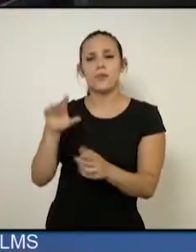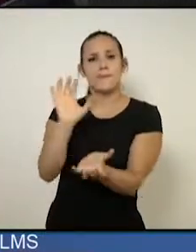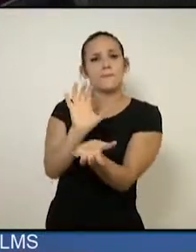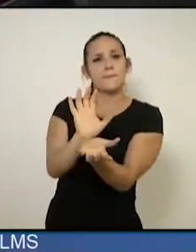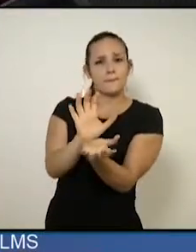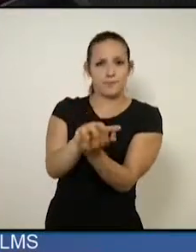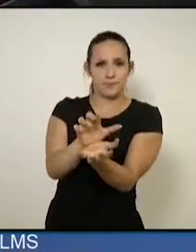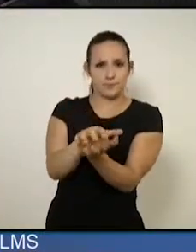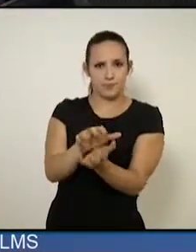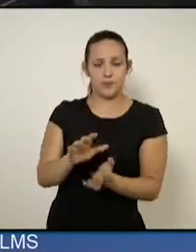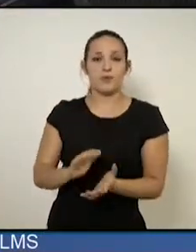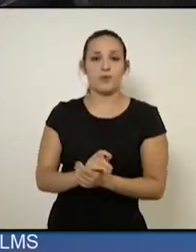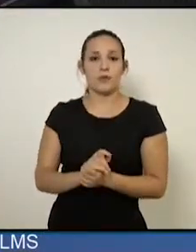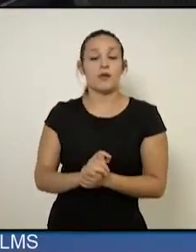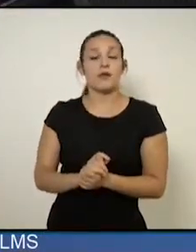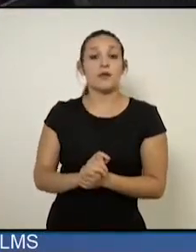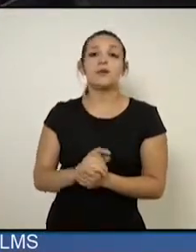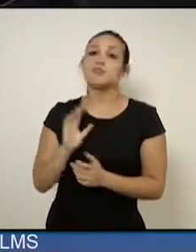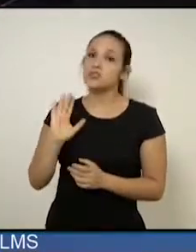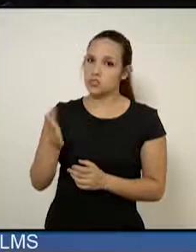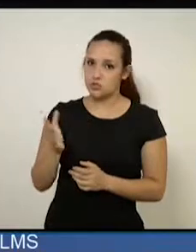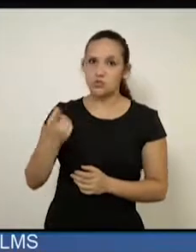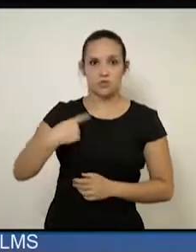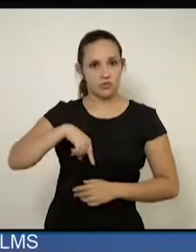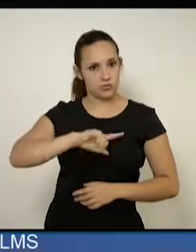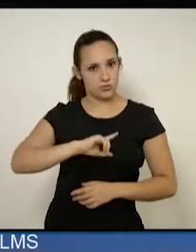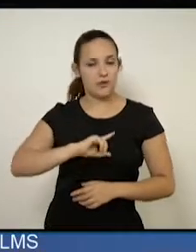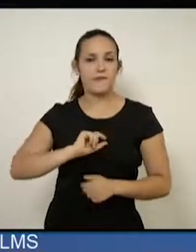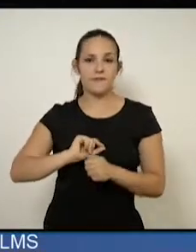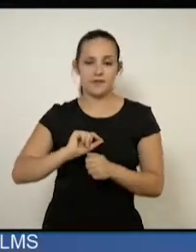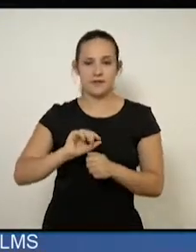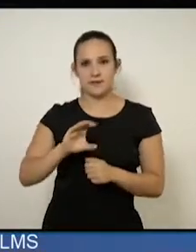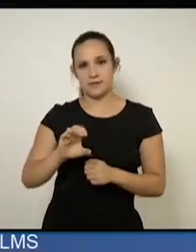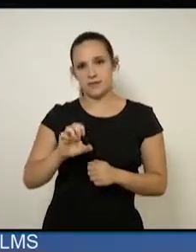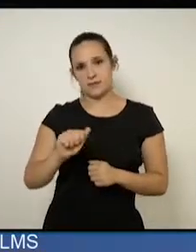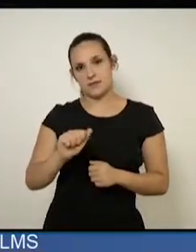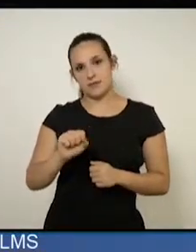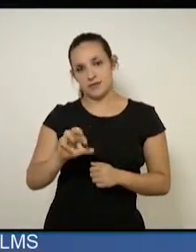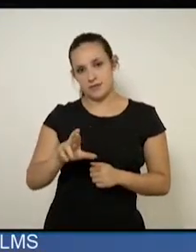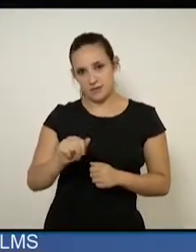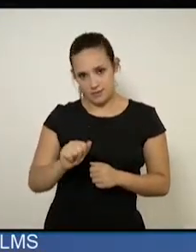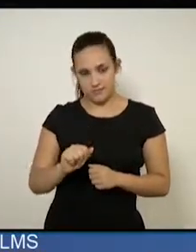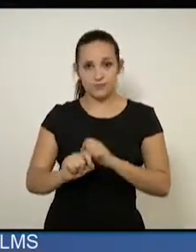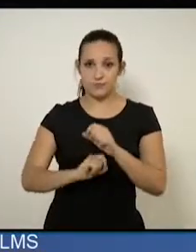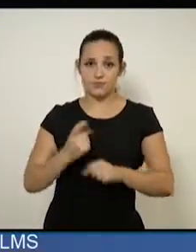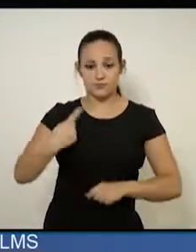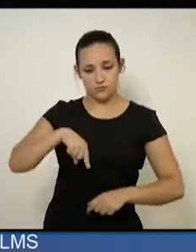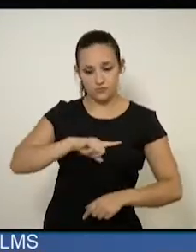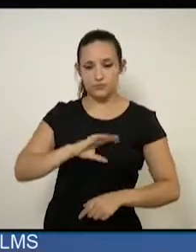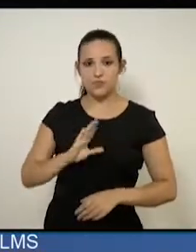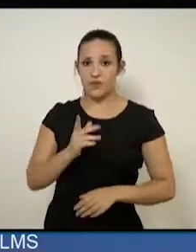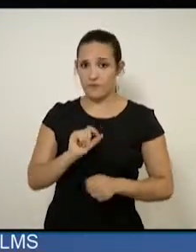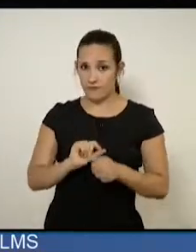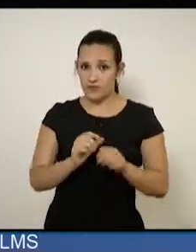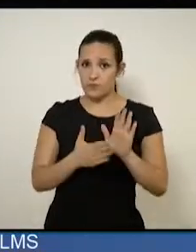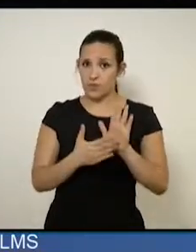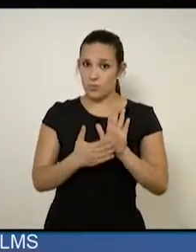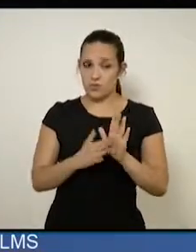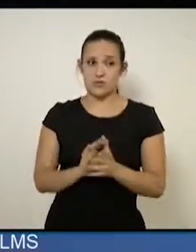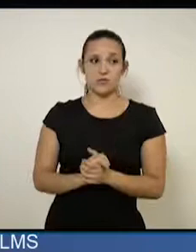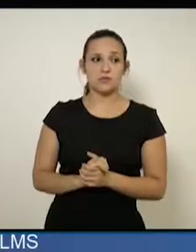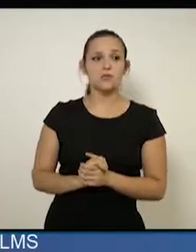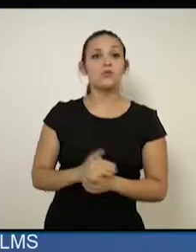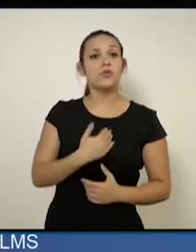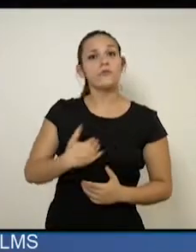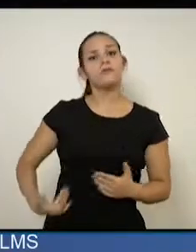já tem alguma situação. Então, nós estamos apresentando essa proposta para que o governo analisa, para